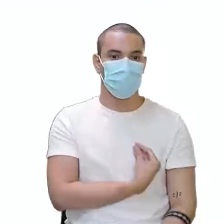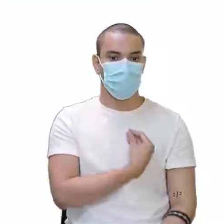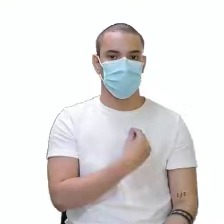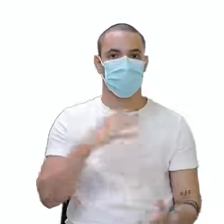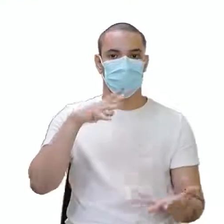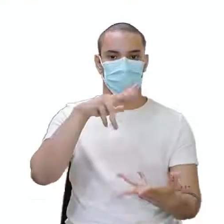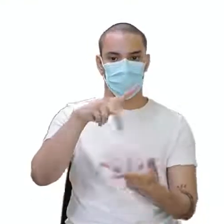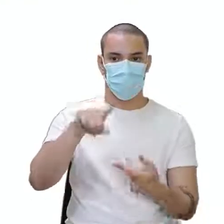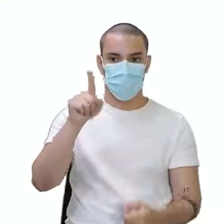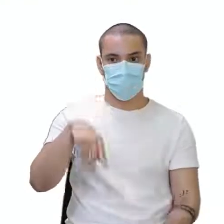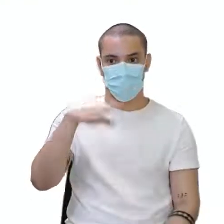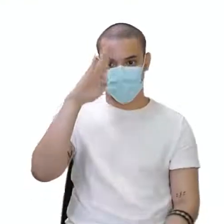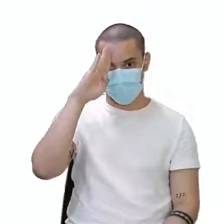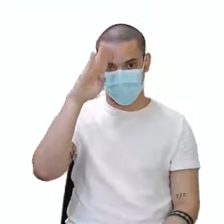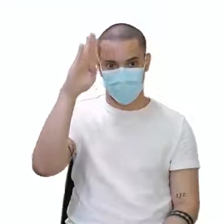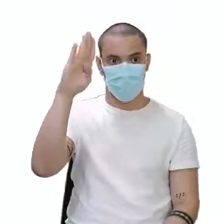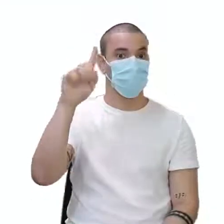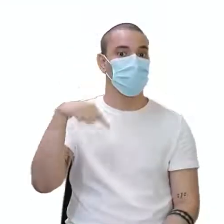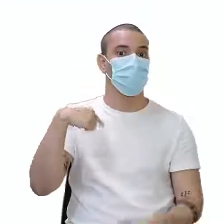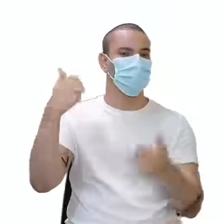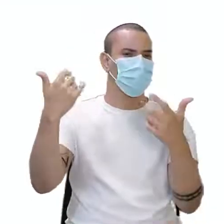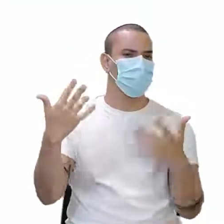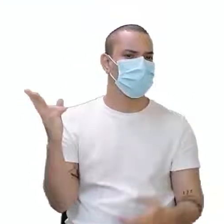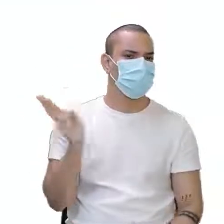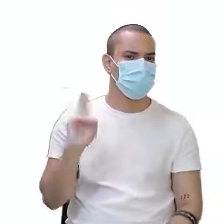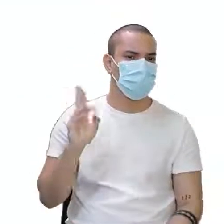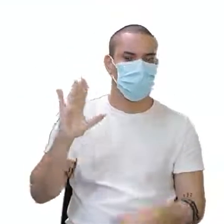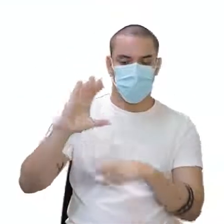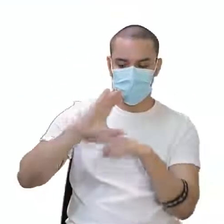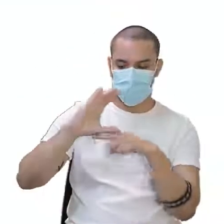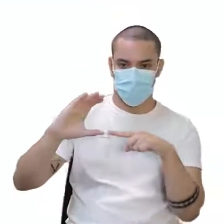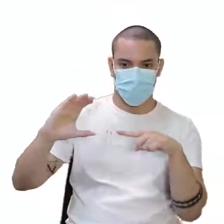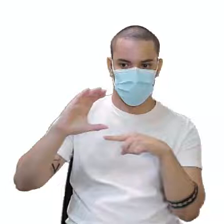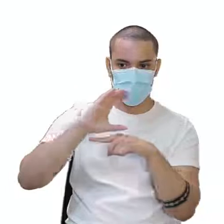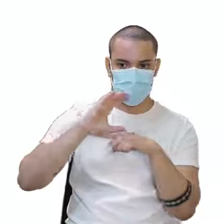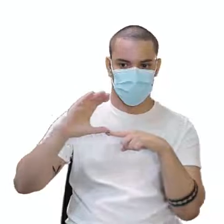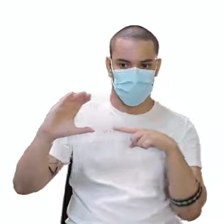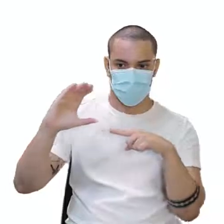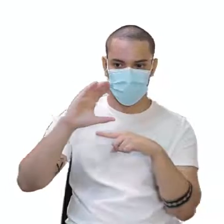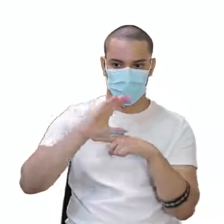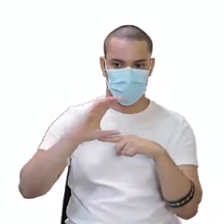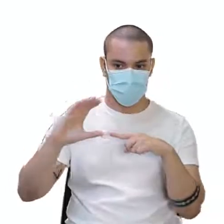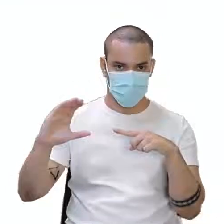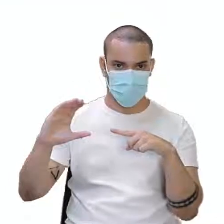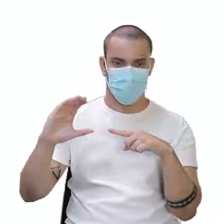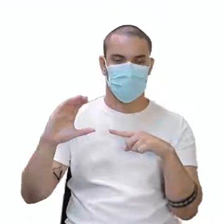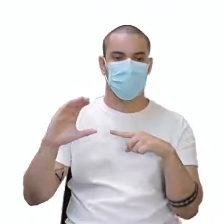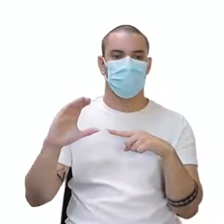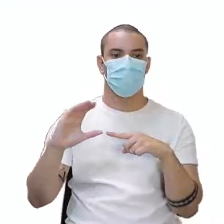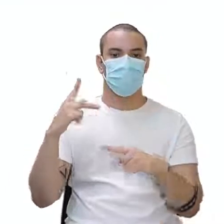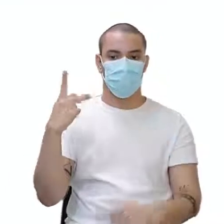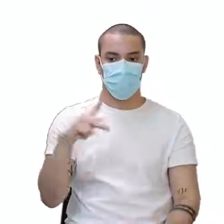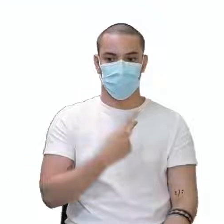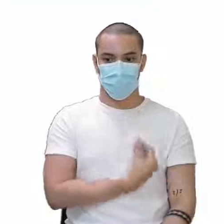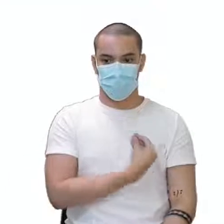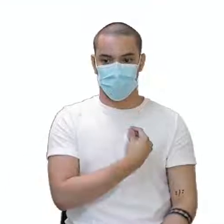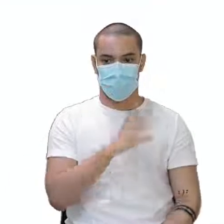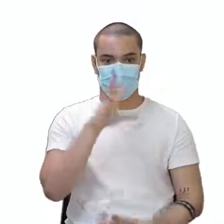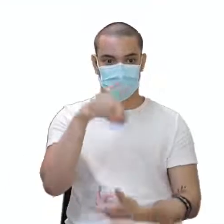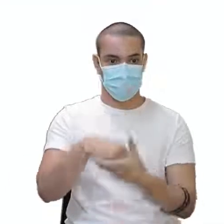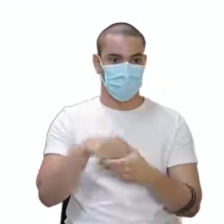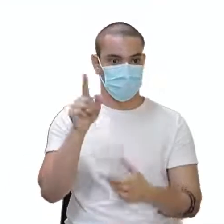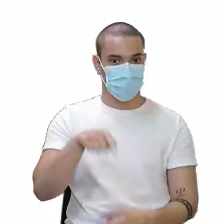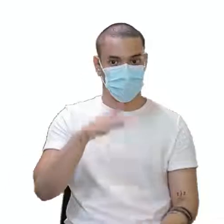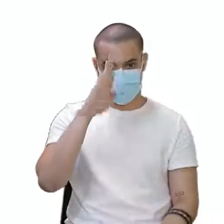na atmosfera é fundamental. Eu estou falando de quem, gente? Do carbono, tá? Sua presença na